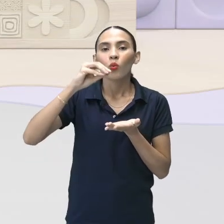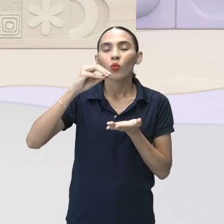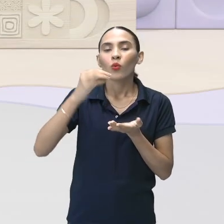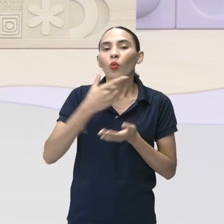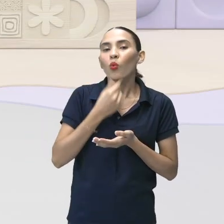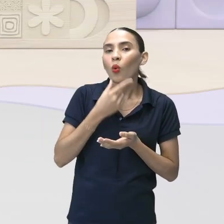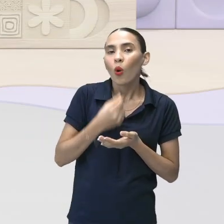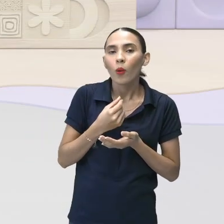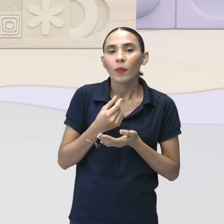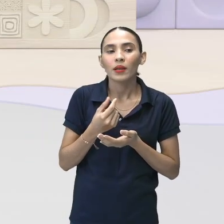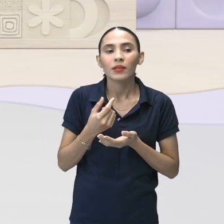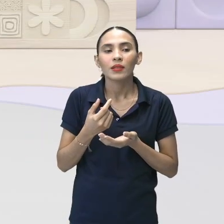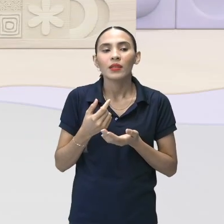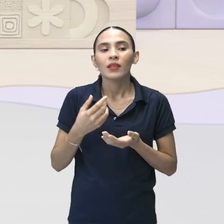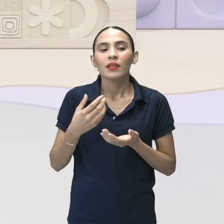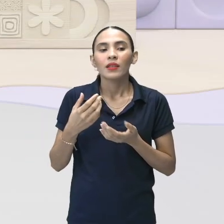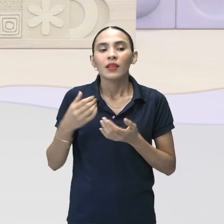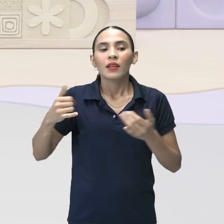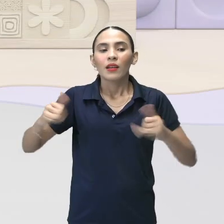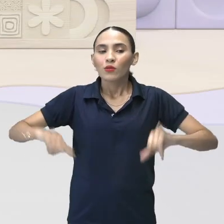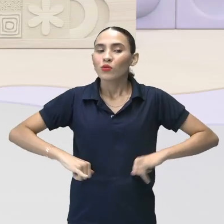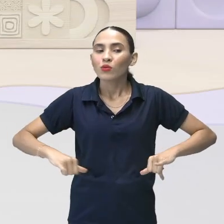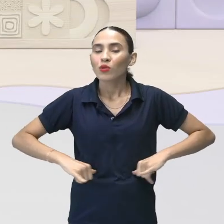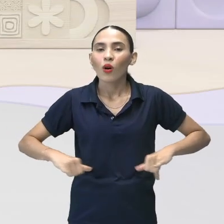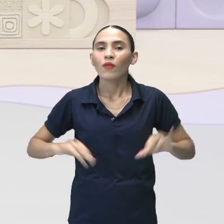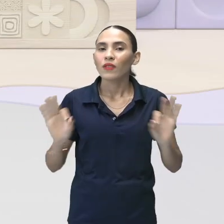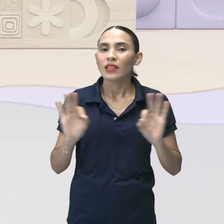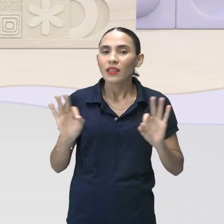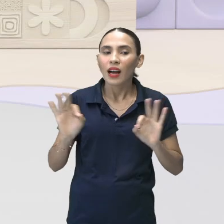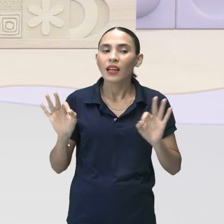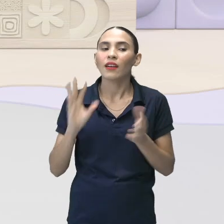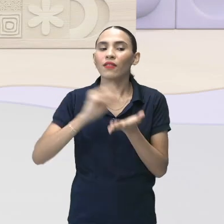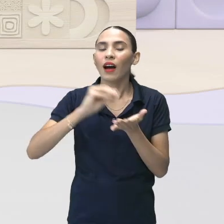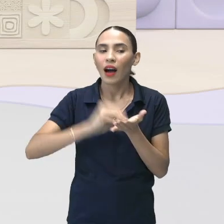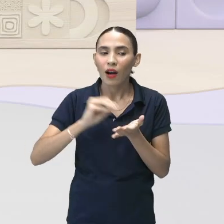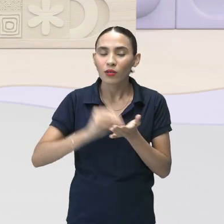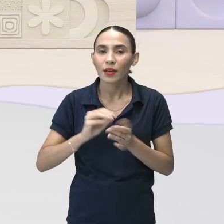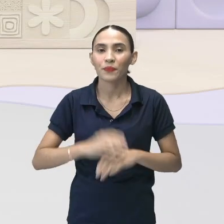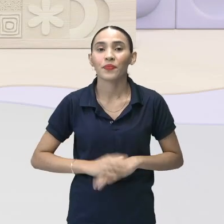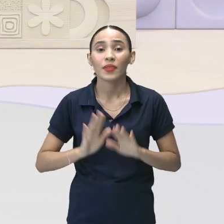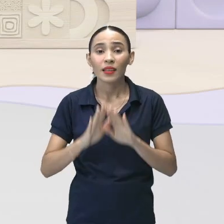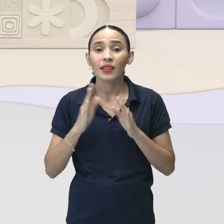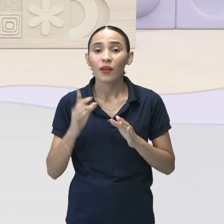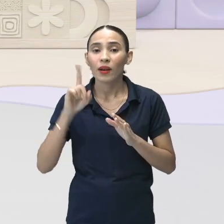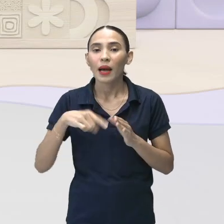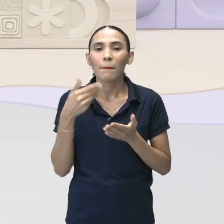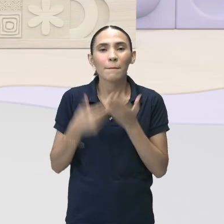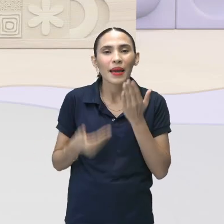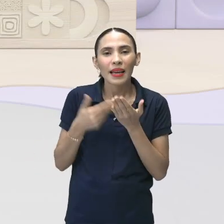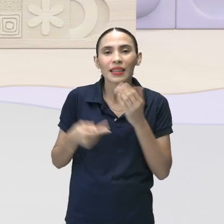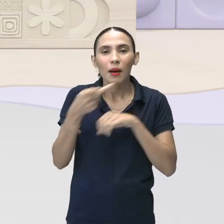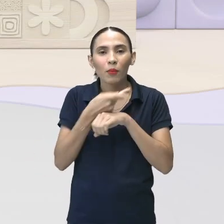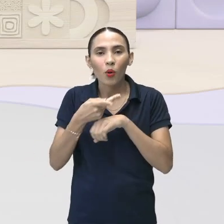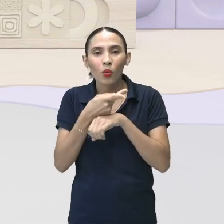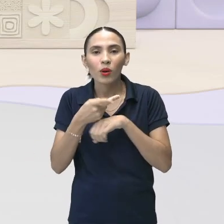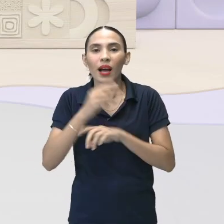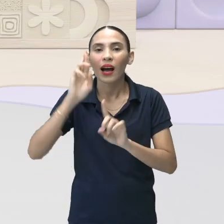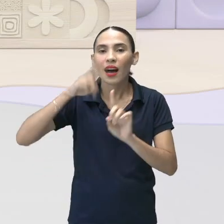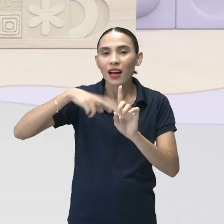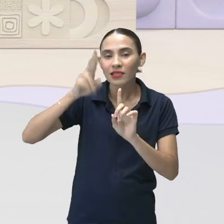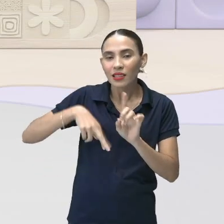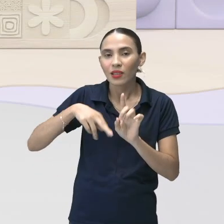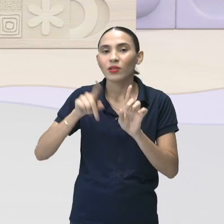gosto para procurar as razões últimas pelas quais vale a pena viver e morrer, a falta de paixão pela